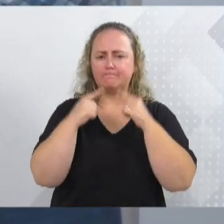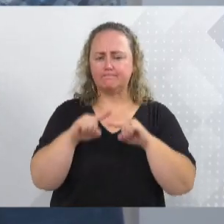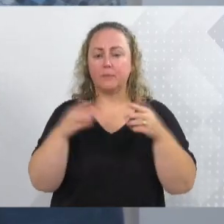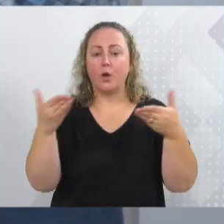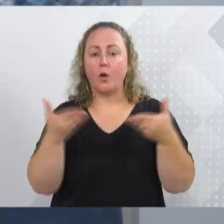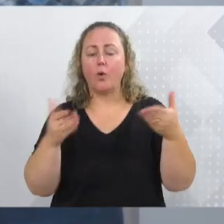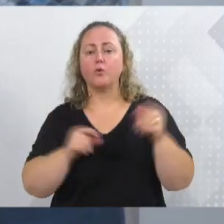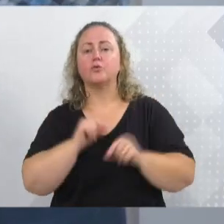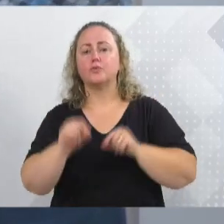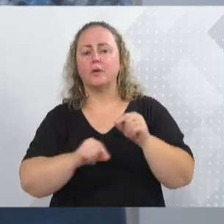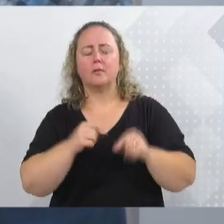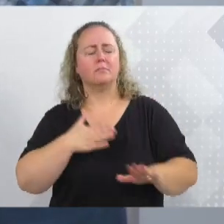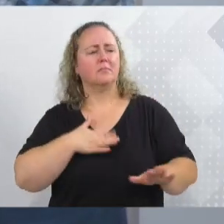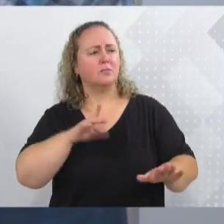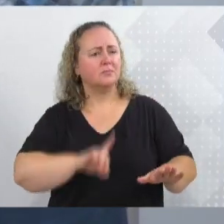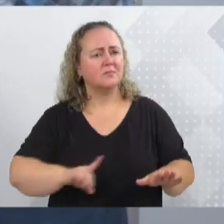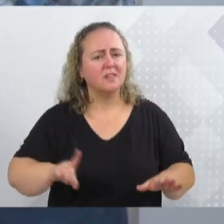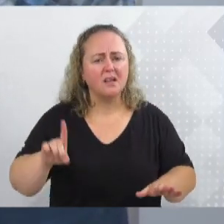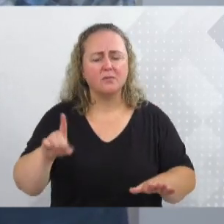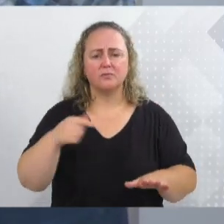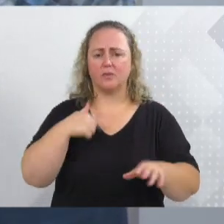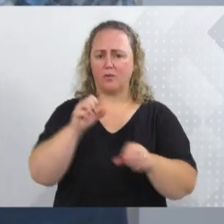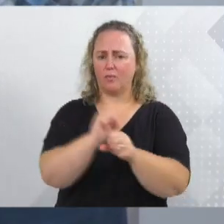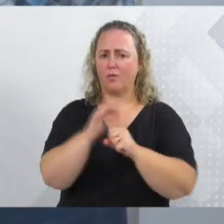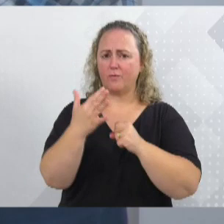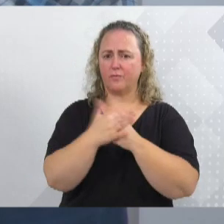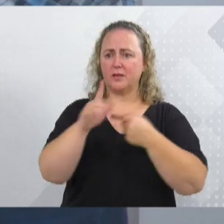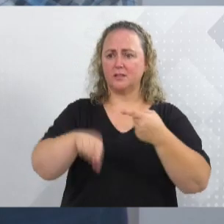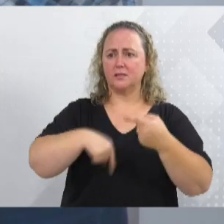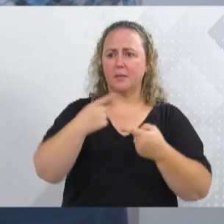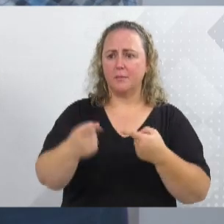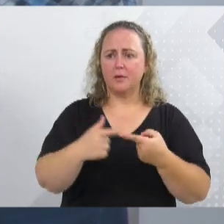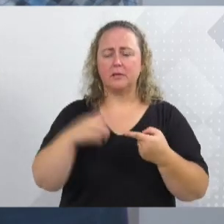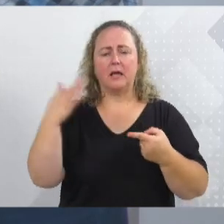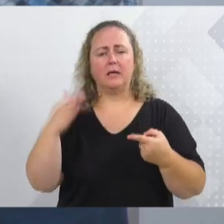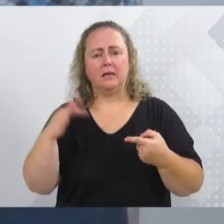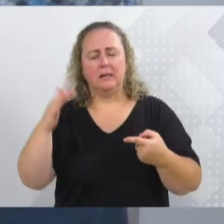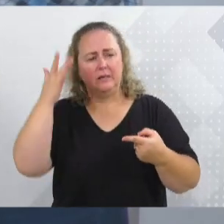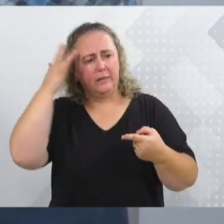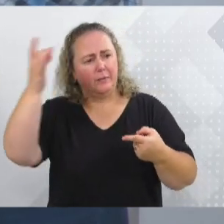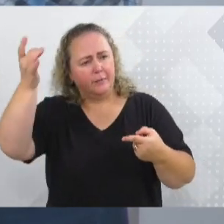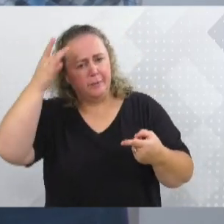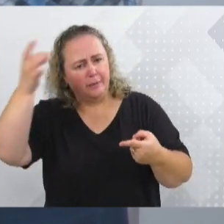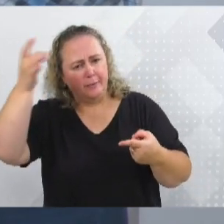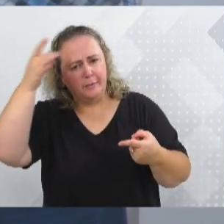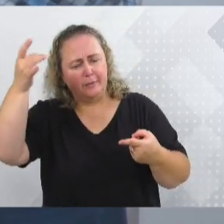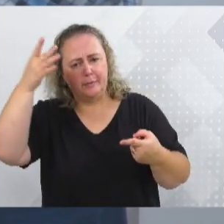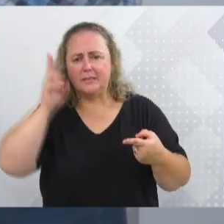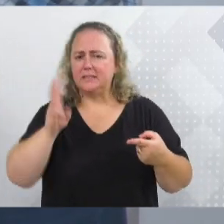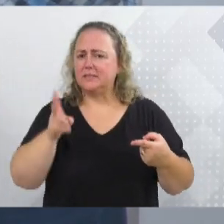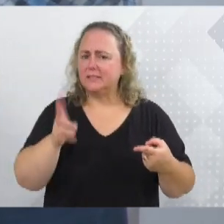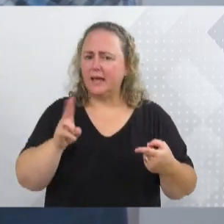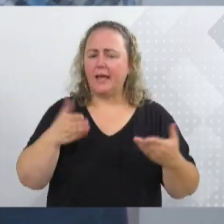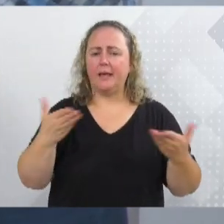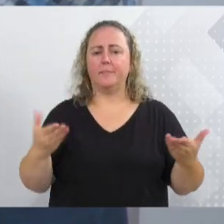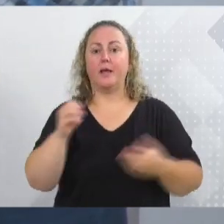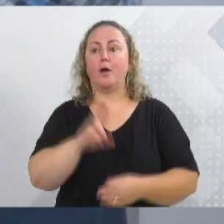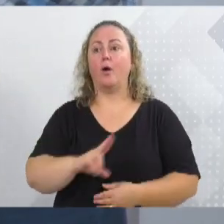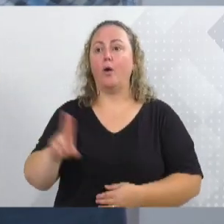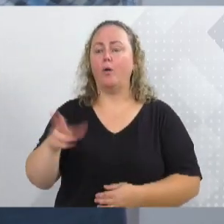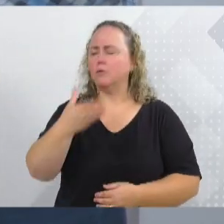muito pacientes falar: meu Deus, depois que eu tive Covid, eu fiquei com uma dor de cabeça, toda a vida eu tenho dor de cabeça, ou eu